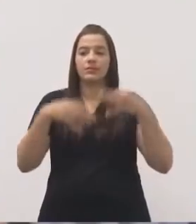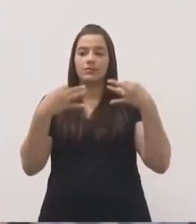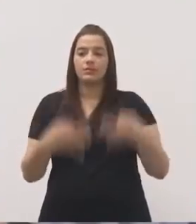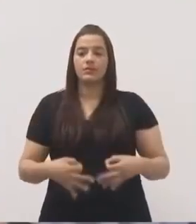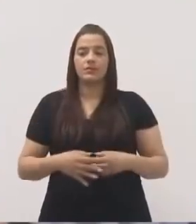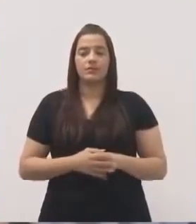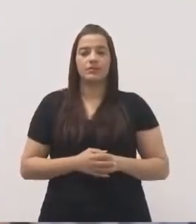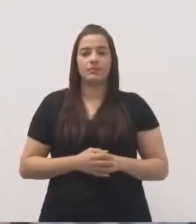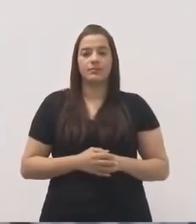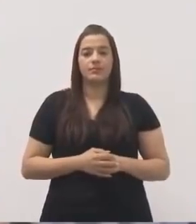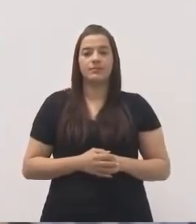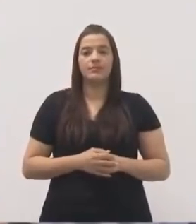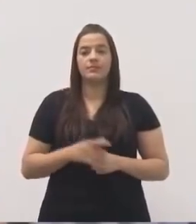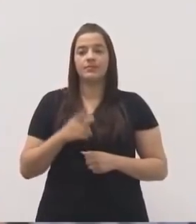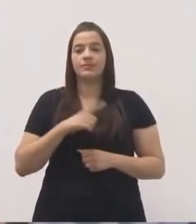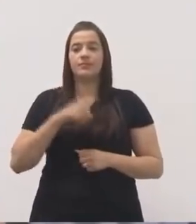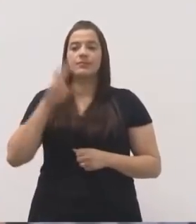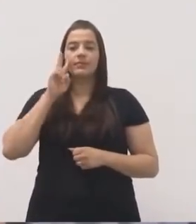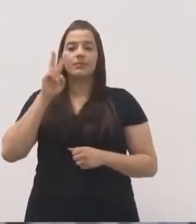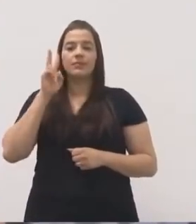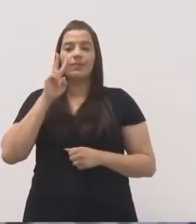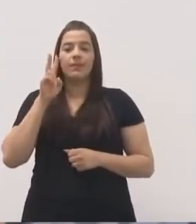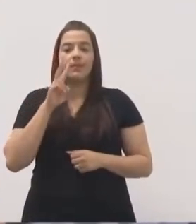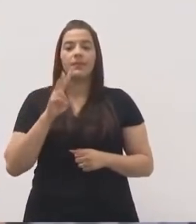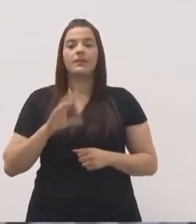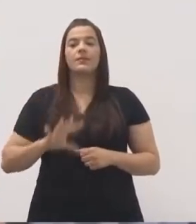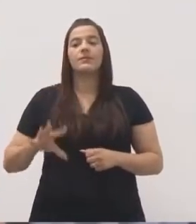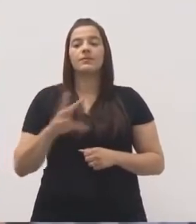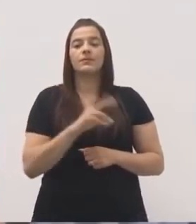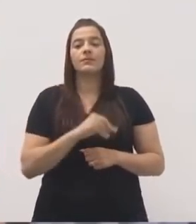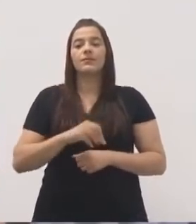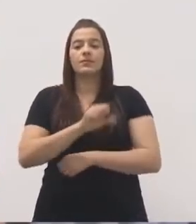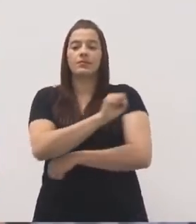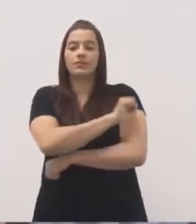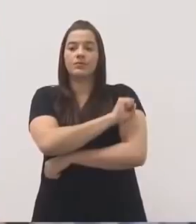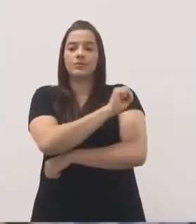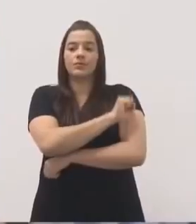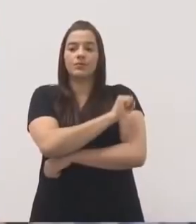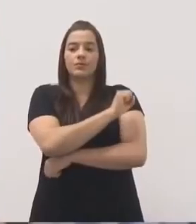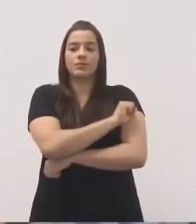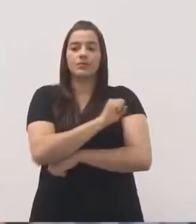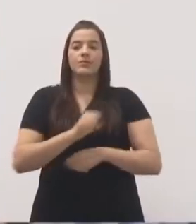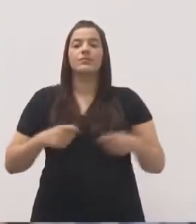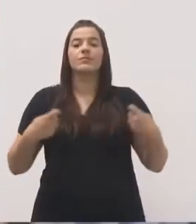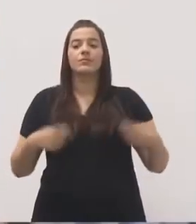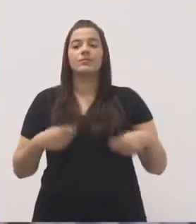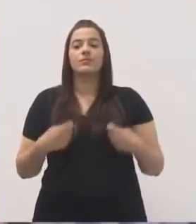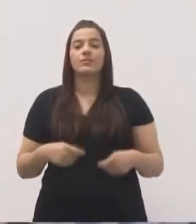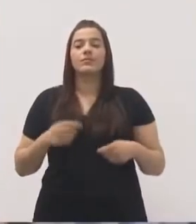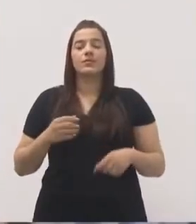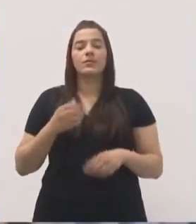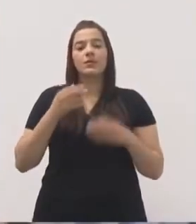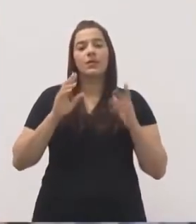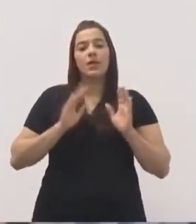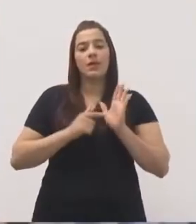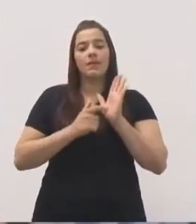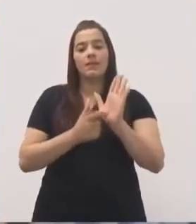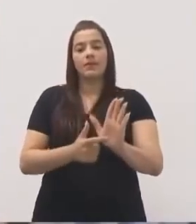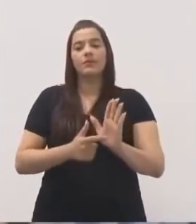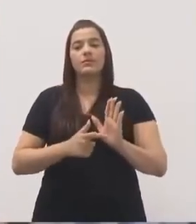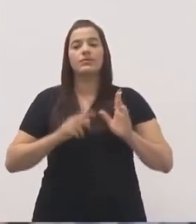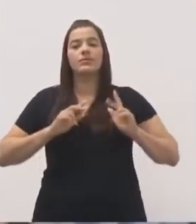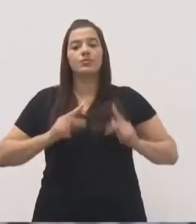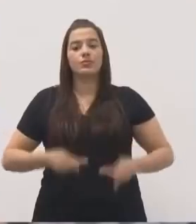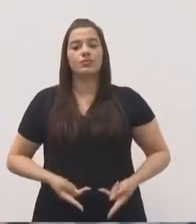bom? E Lembrando que no 9º ano, nós teremos a amostra de humanas, né? Ciências da natureza e humanas.